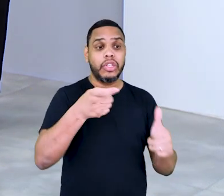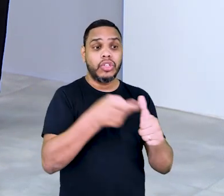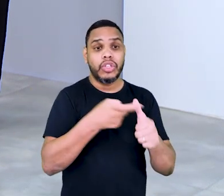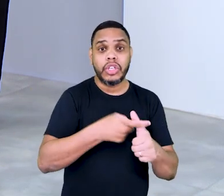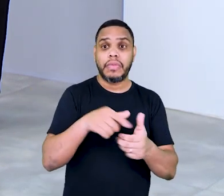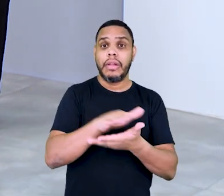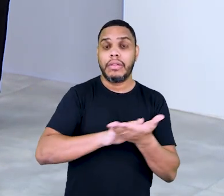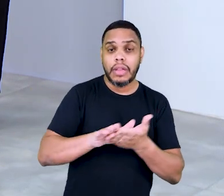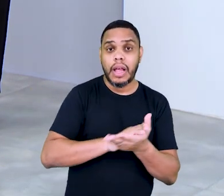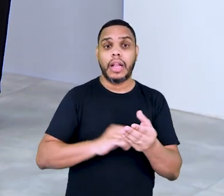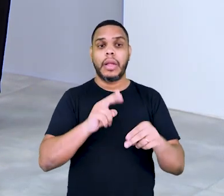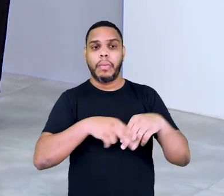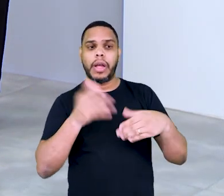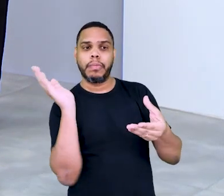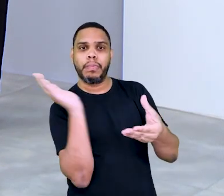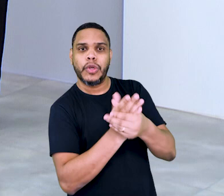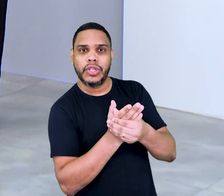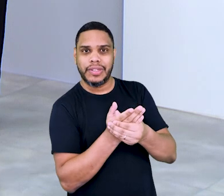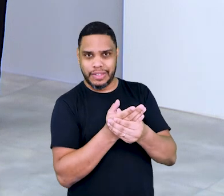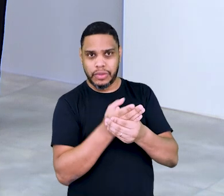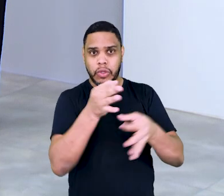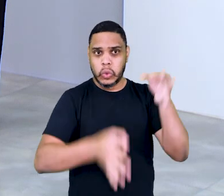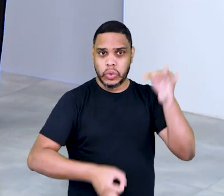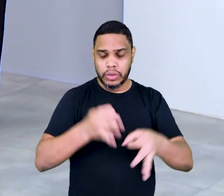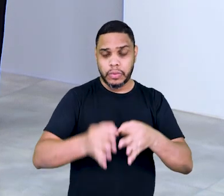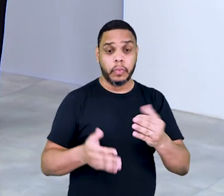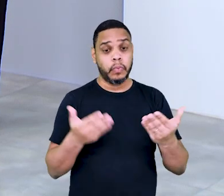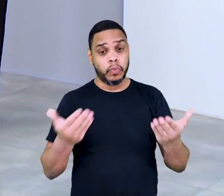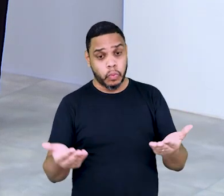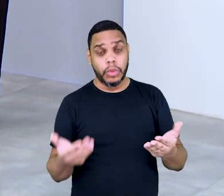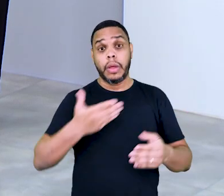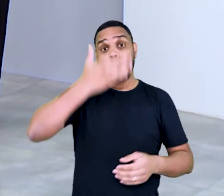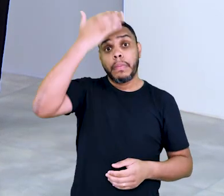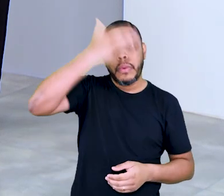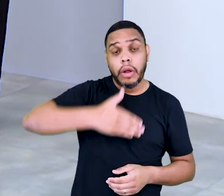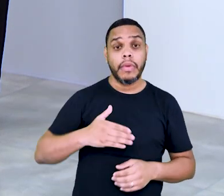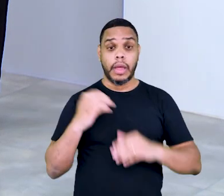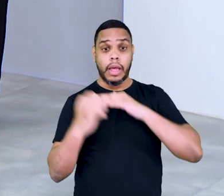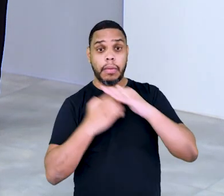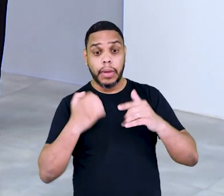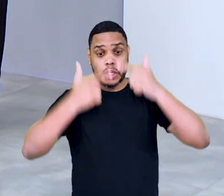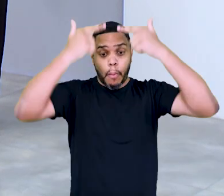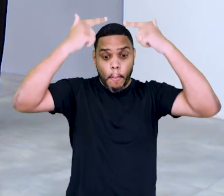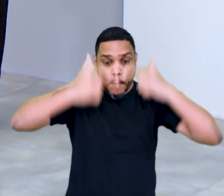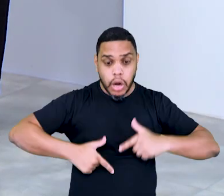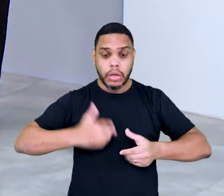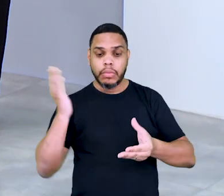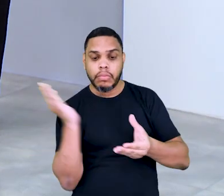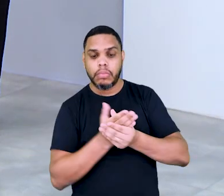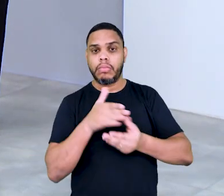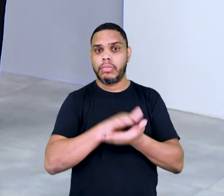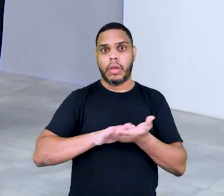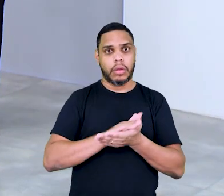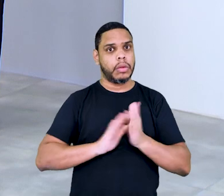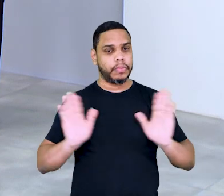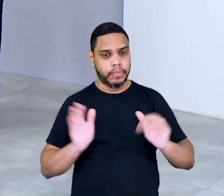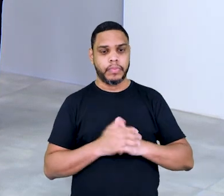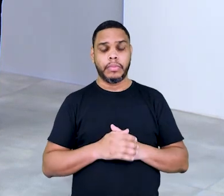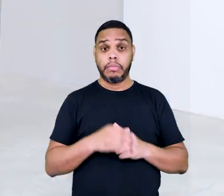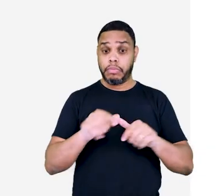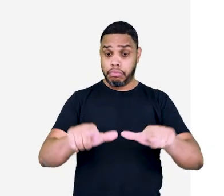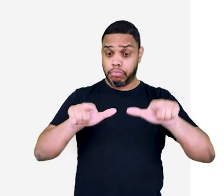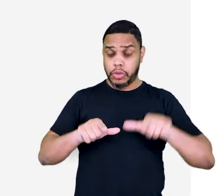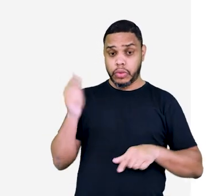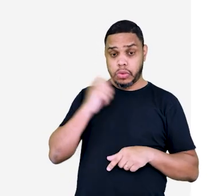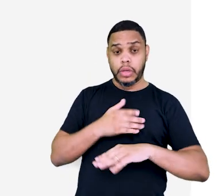decorrentes de processos judiciais, ou seja, atesta que a empresa cumpre todas as obrigações trabalhistas. Para obter a CNDT, basta